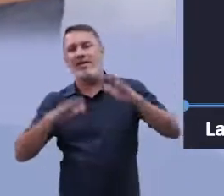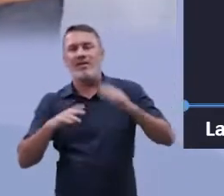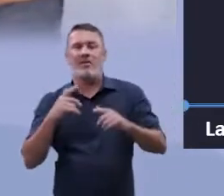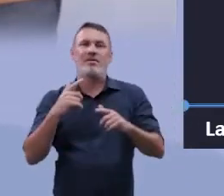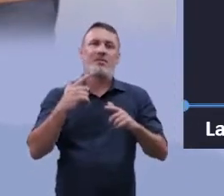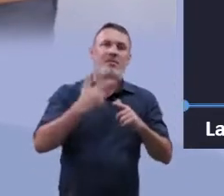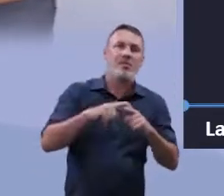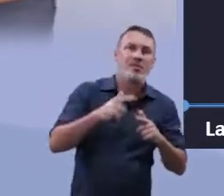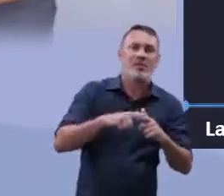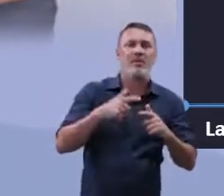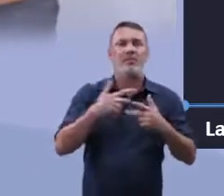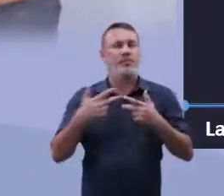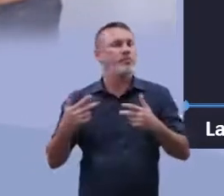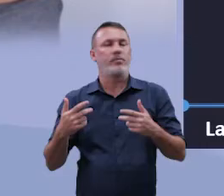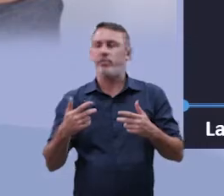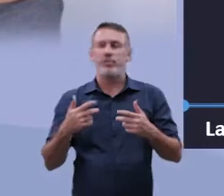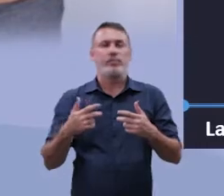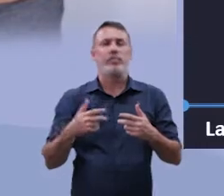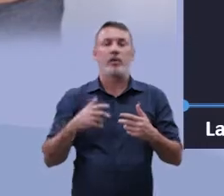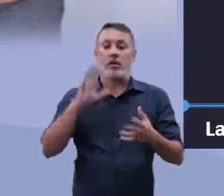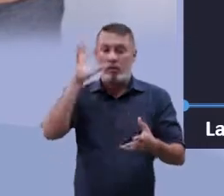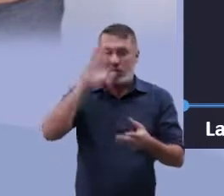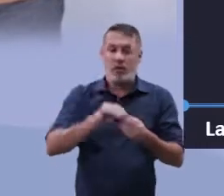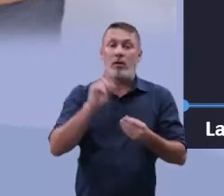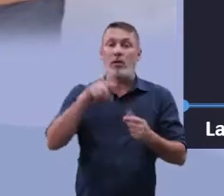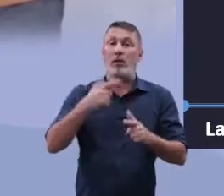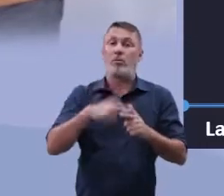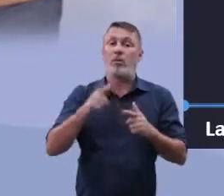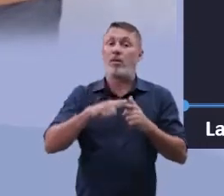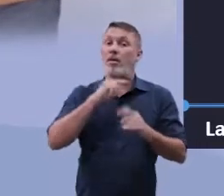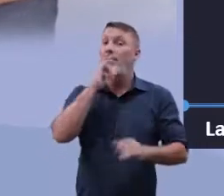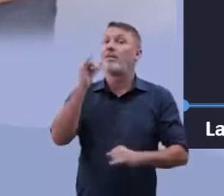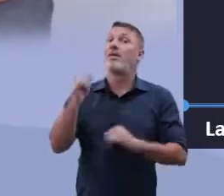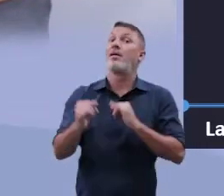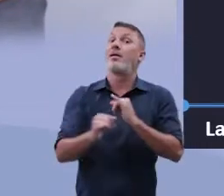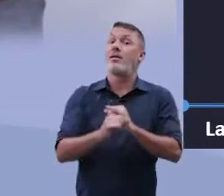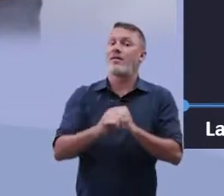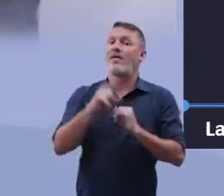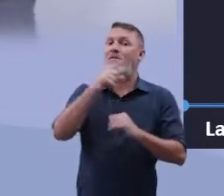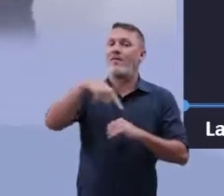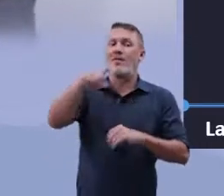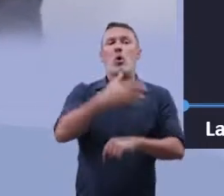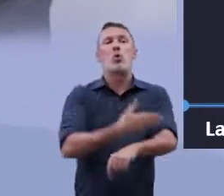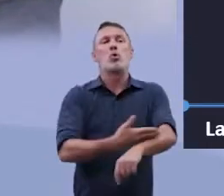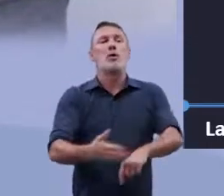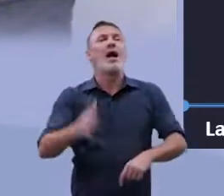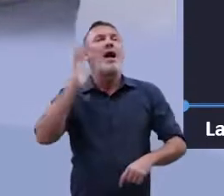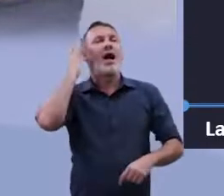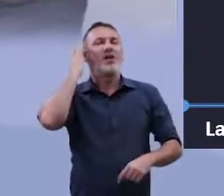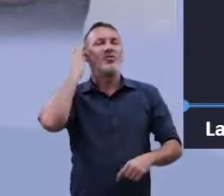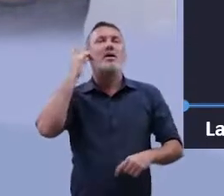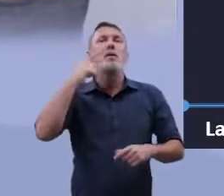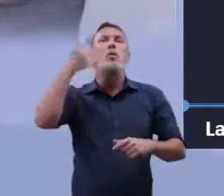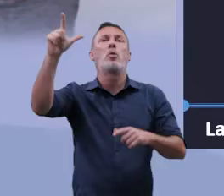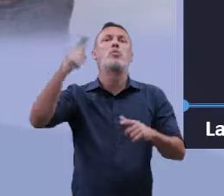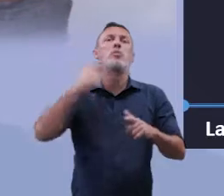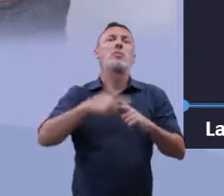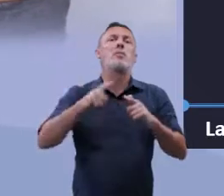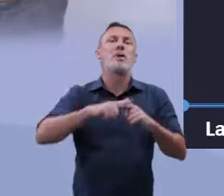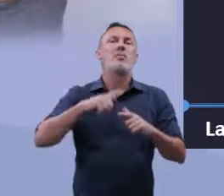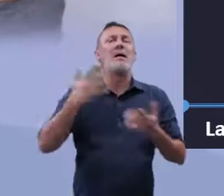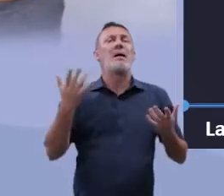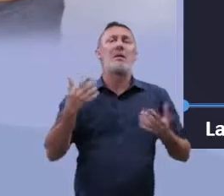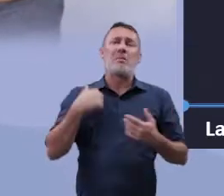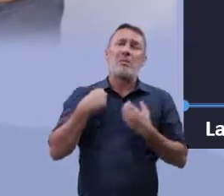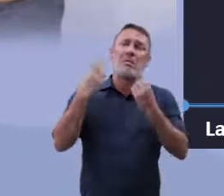da internet. Vocês têm um péssimo costume de querer resolver outros problemas. Ah, mas para que eu vou dar internet se a pessoa não tem